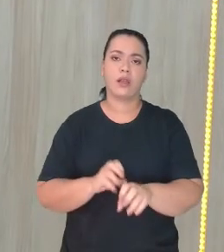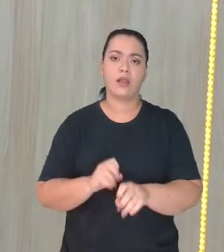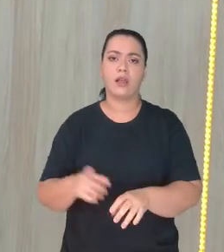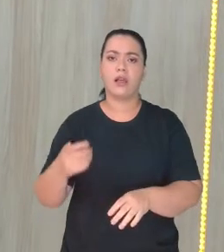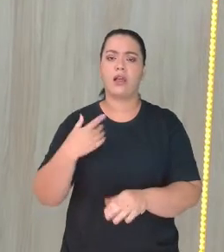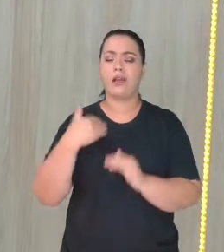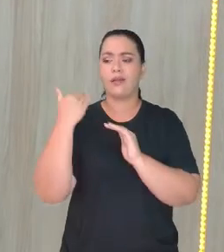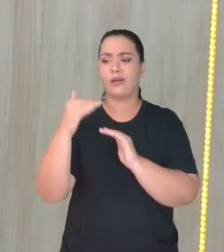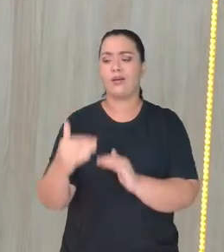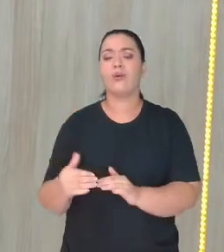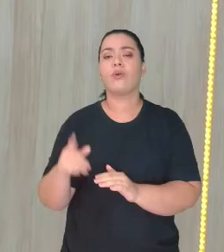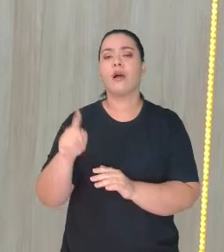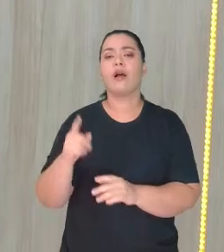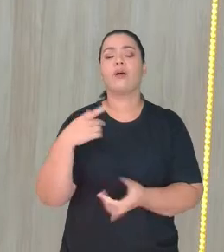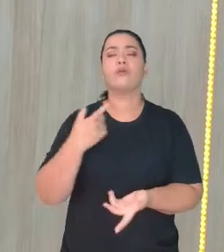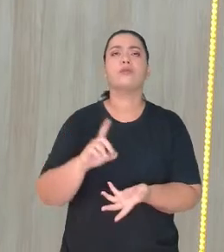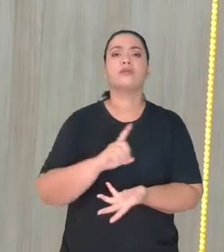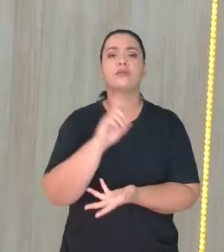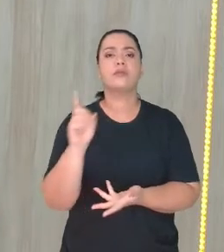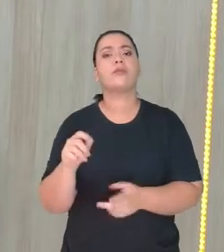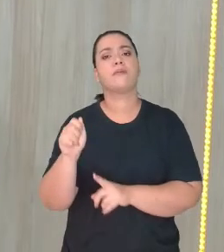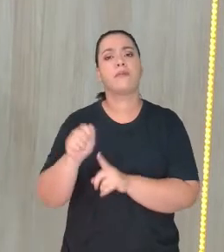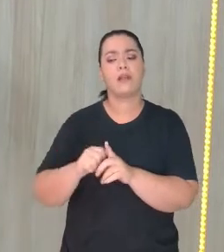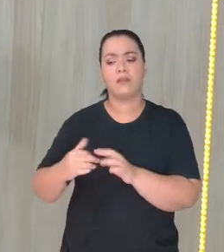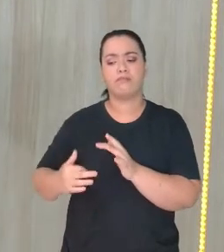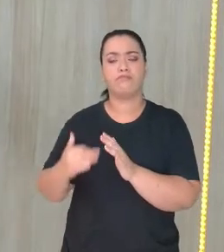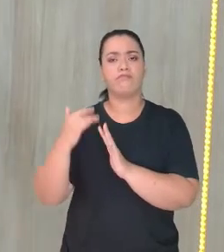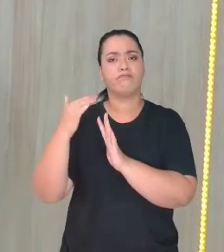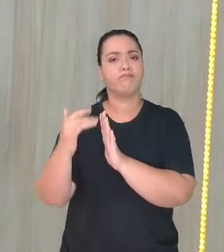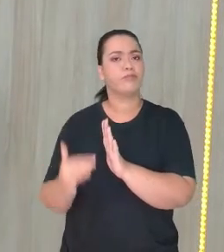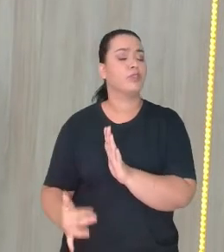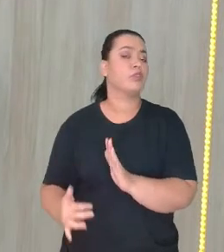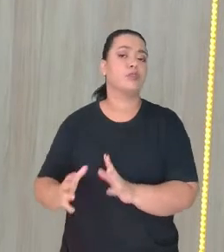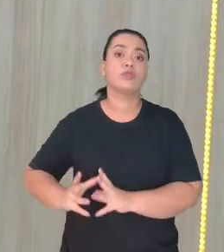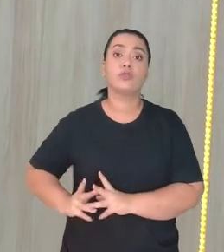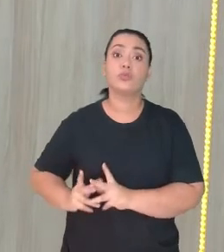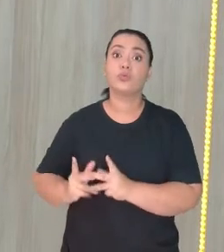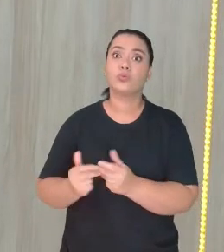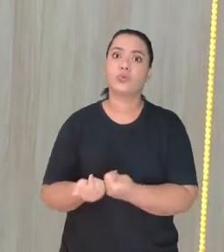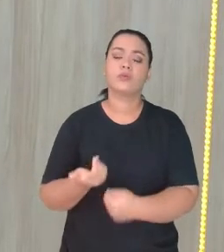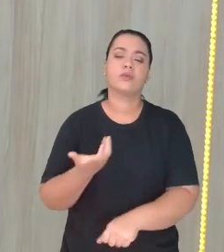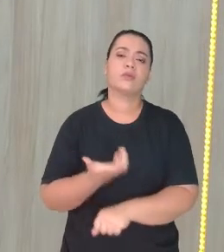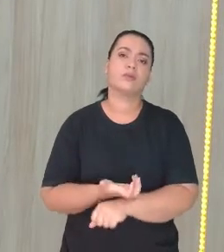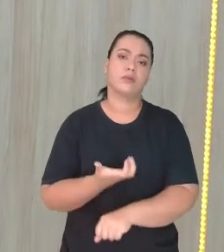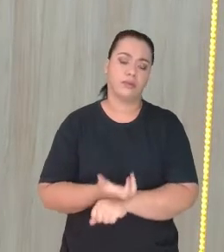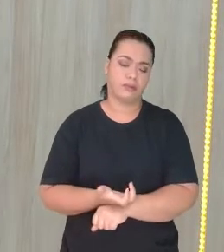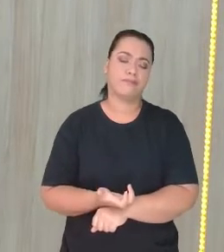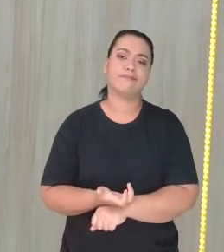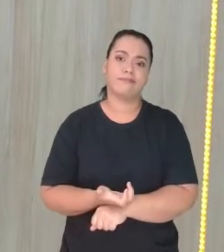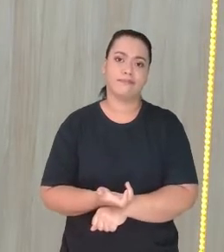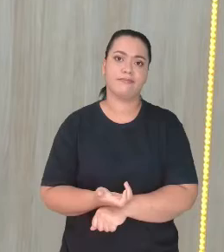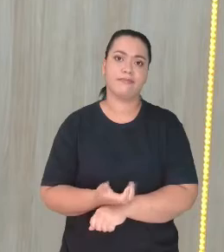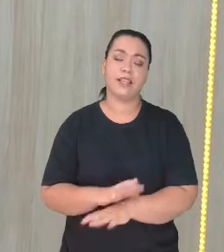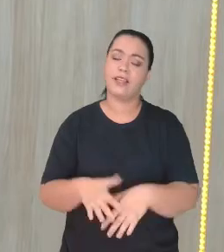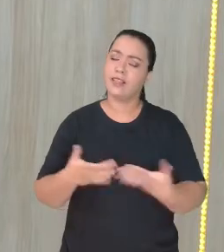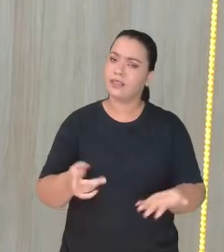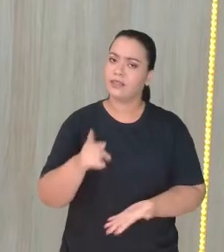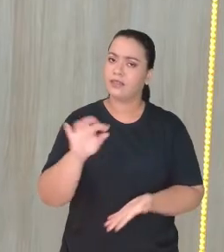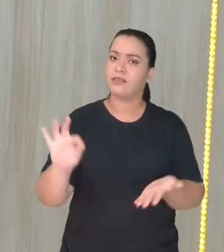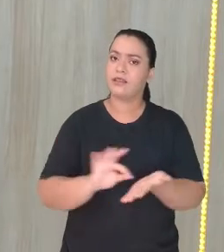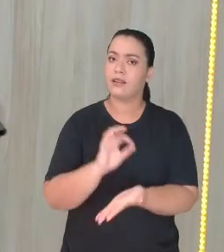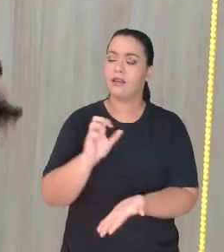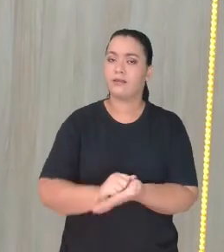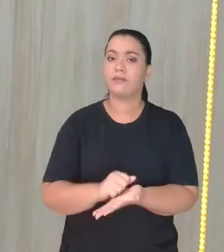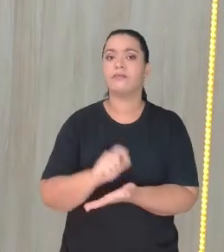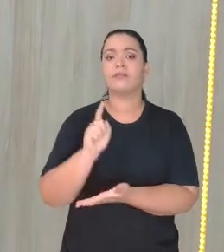ordem cronológica, não só de matemática, mas também de todas as outras disciplinas. Então, já se inscreve lá no